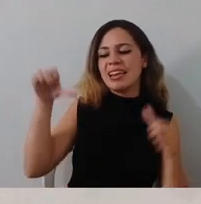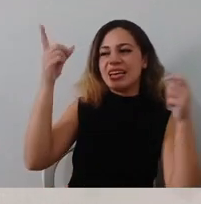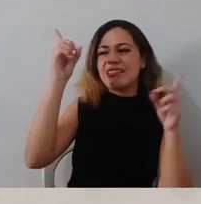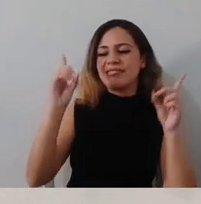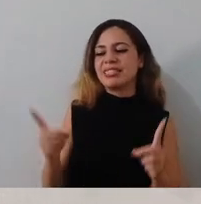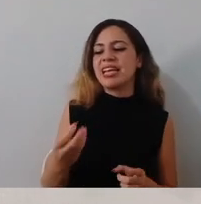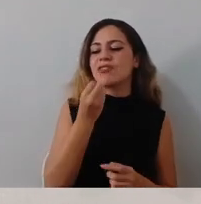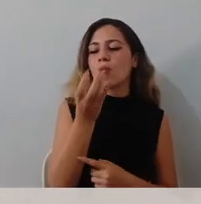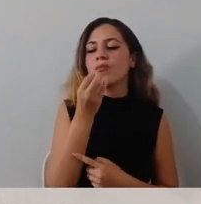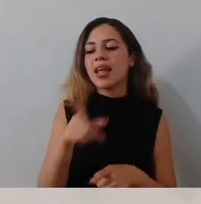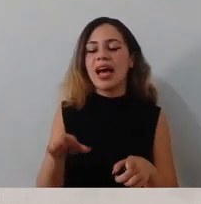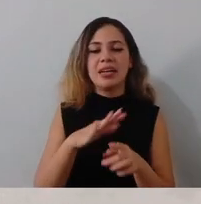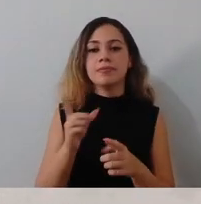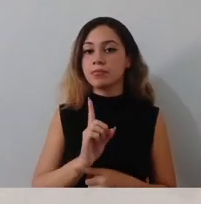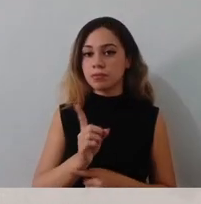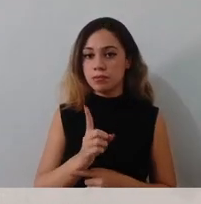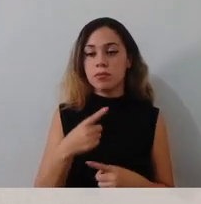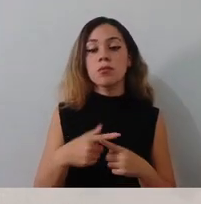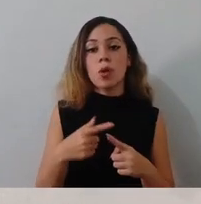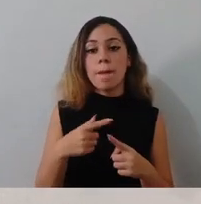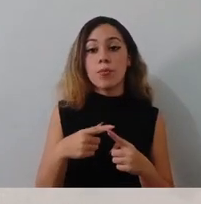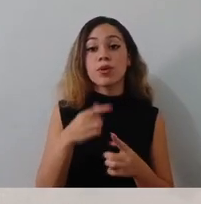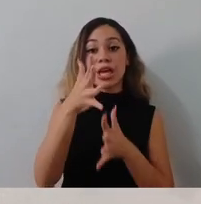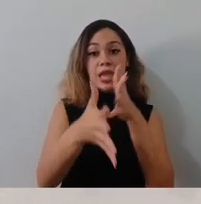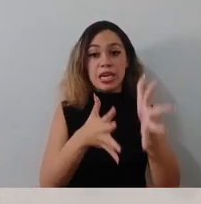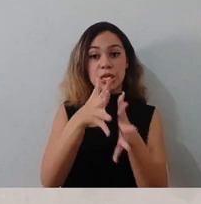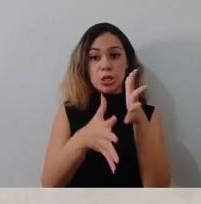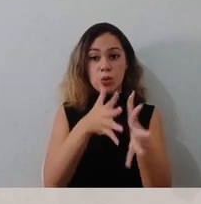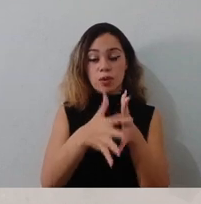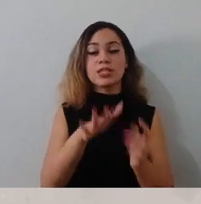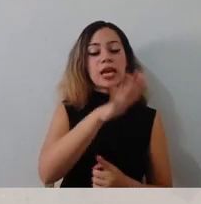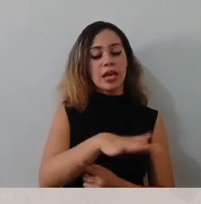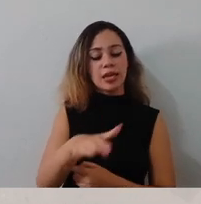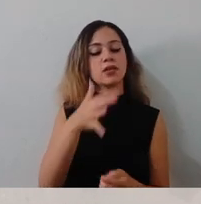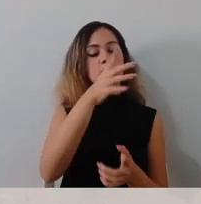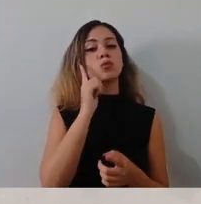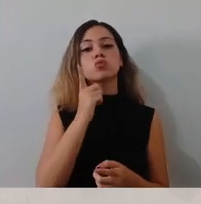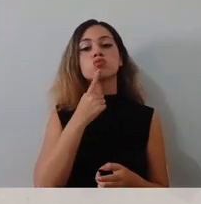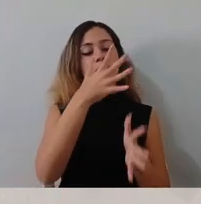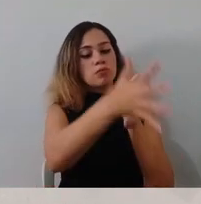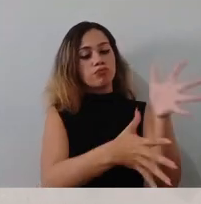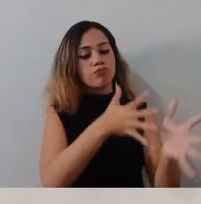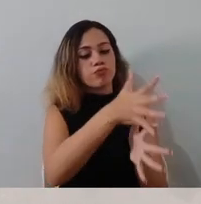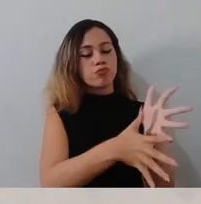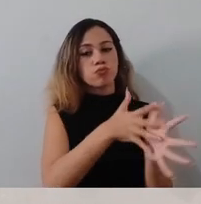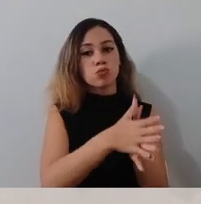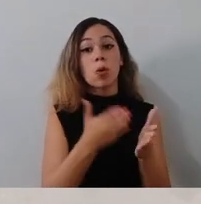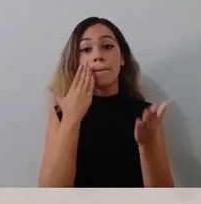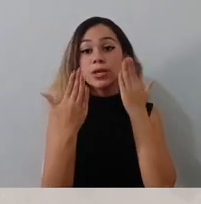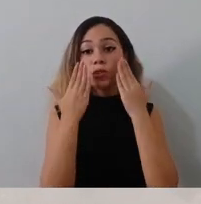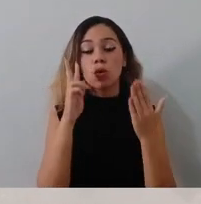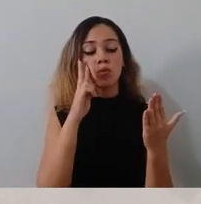não vai falar, ele não vai reportar, sendo que fala sim, porque fala através da linguagem, através de desenhos, o